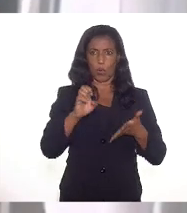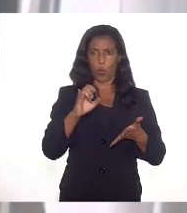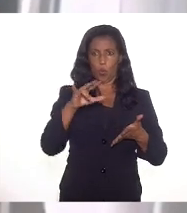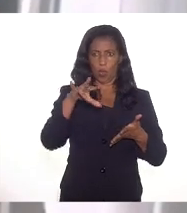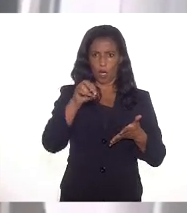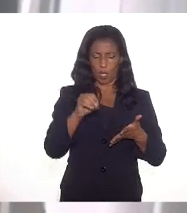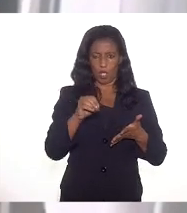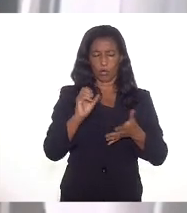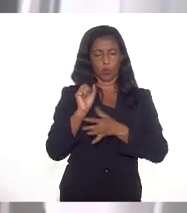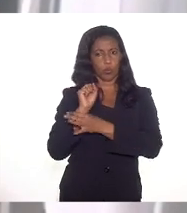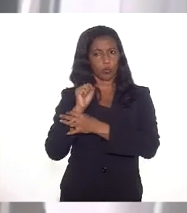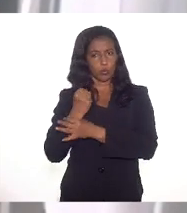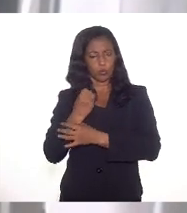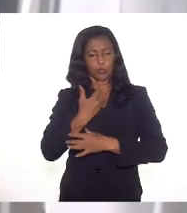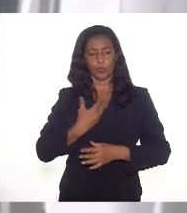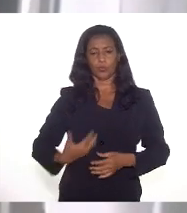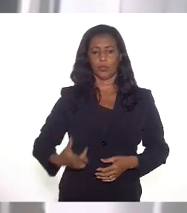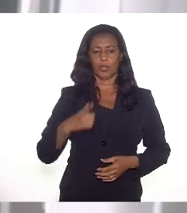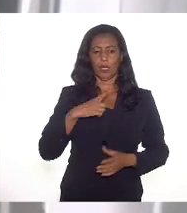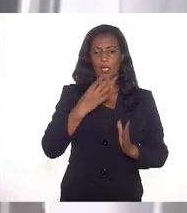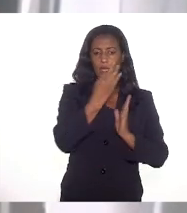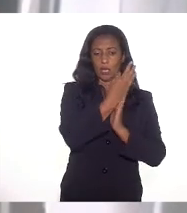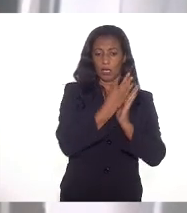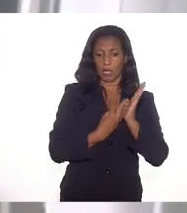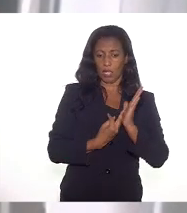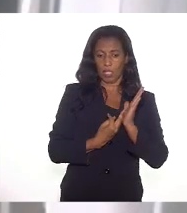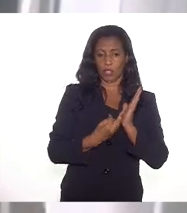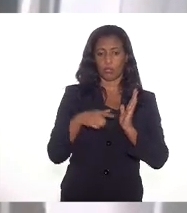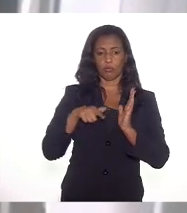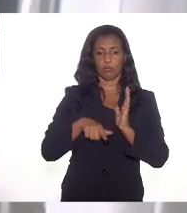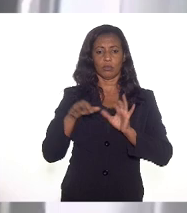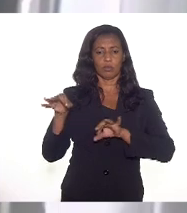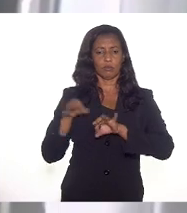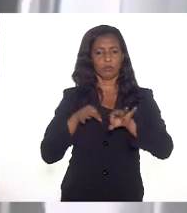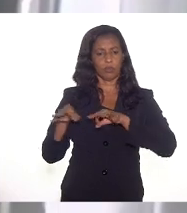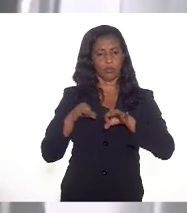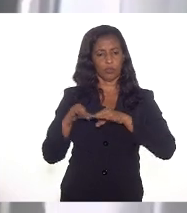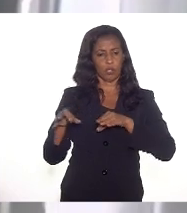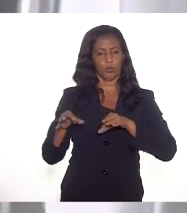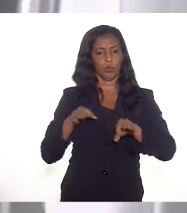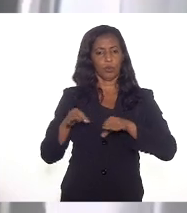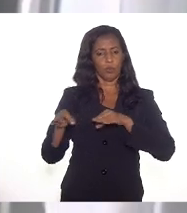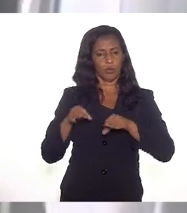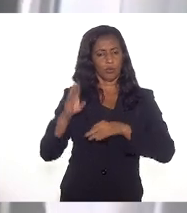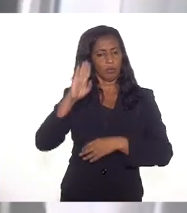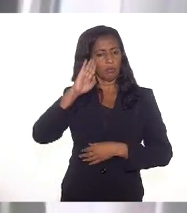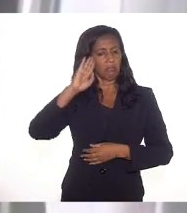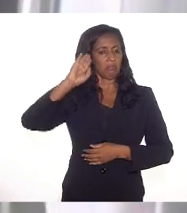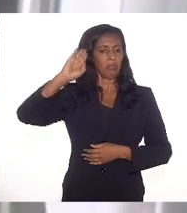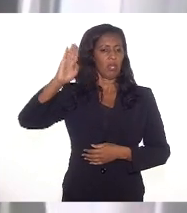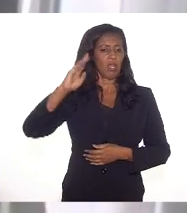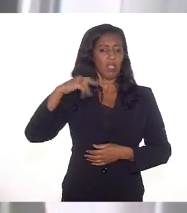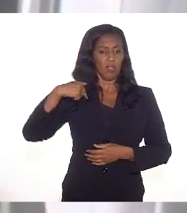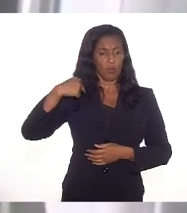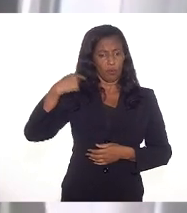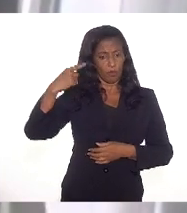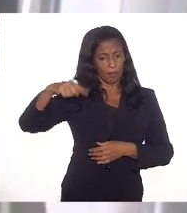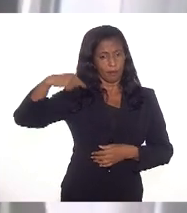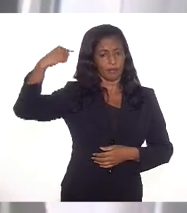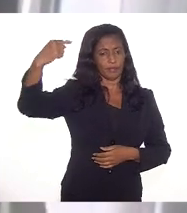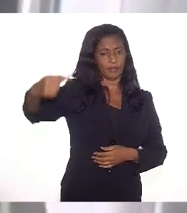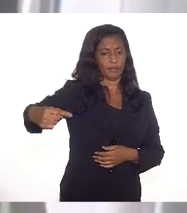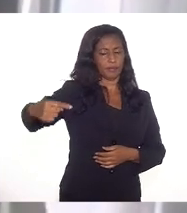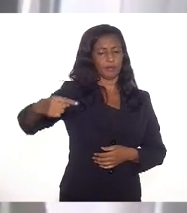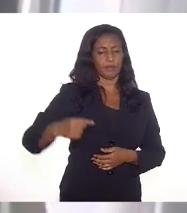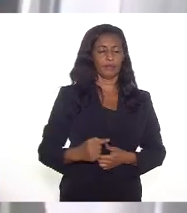é o eixo da segurança pública, consta textualmente este projeto como um projeto prioritário, e eu vou mais longe, deputado